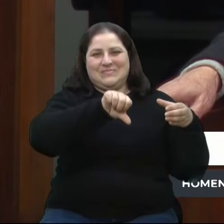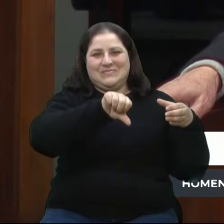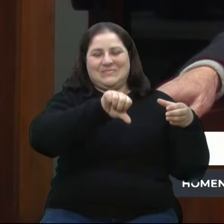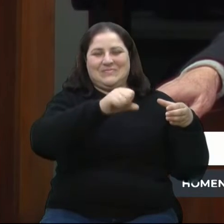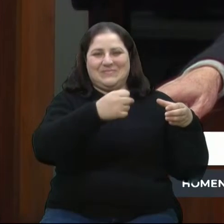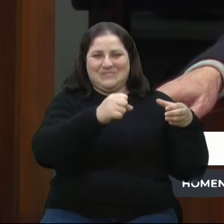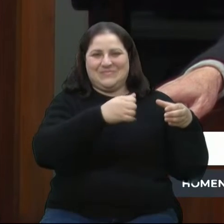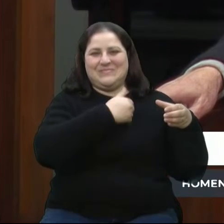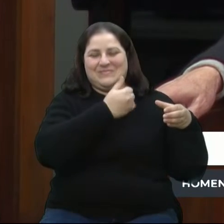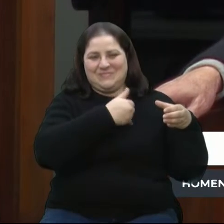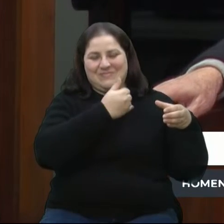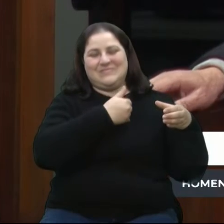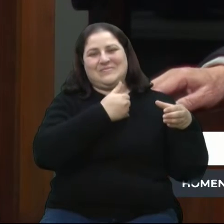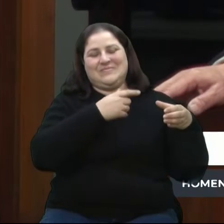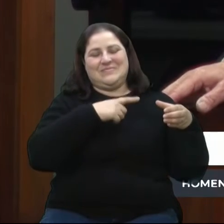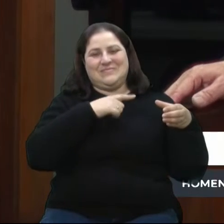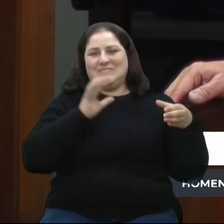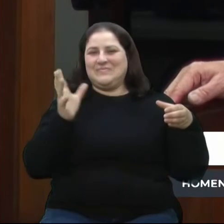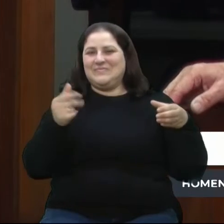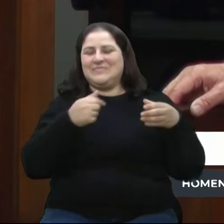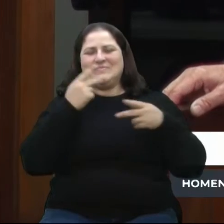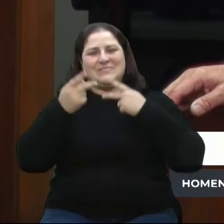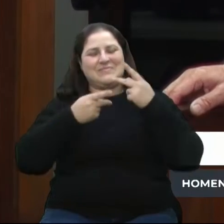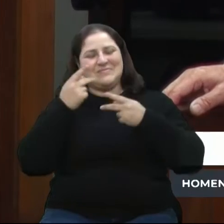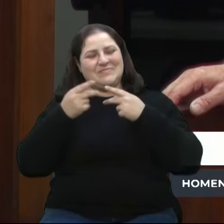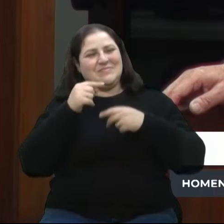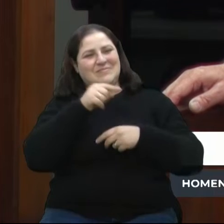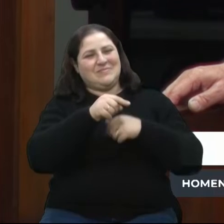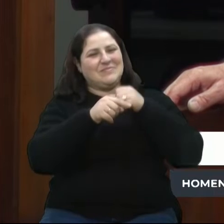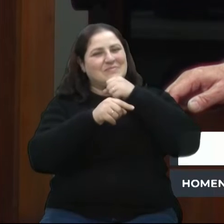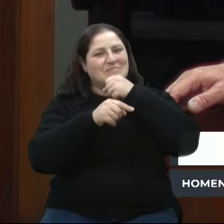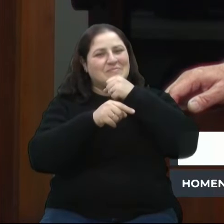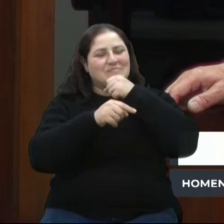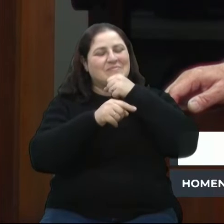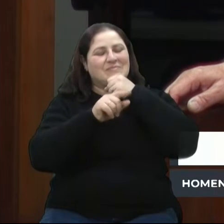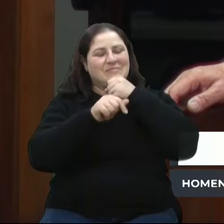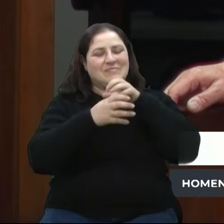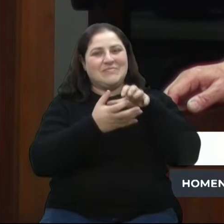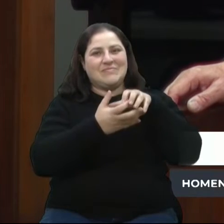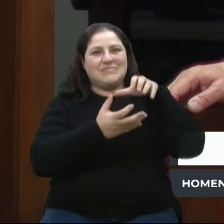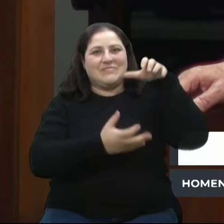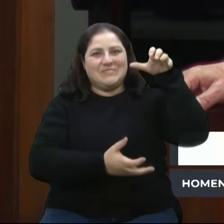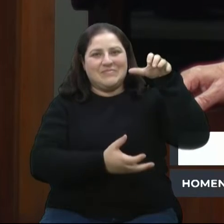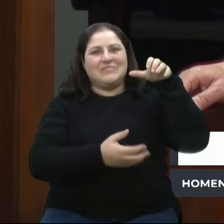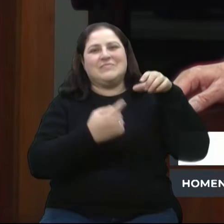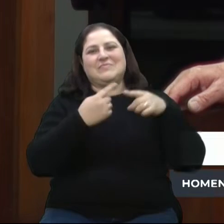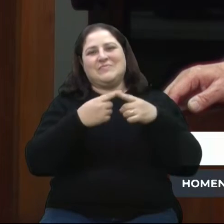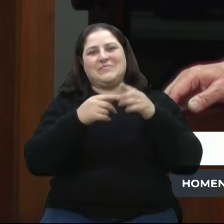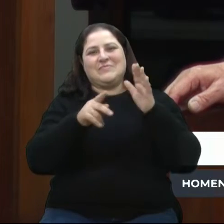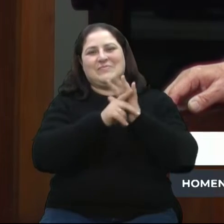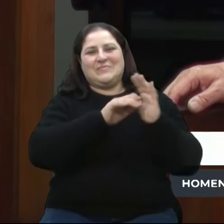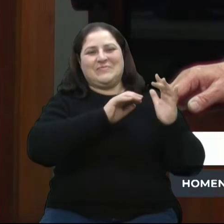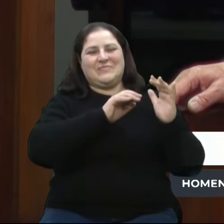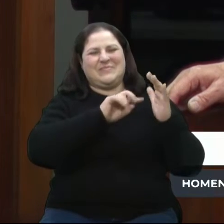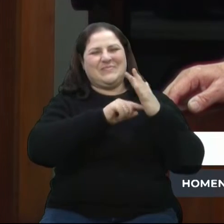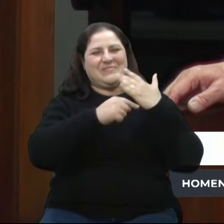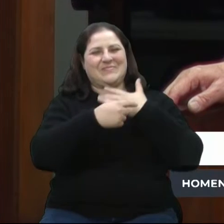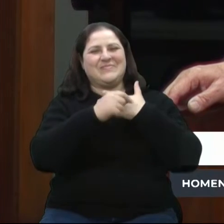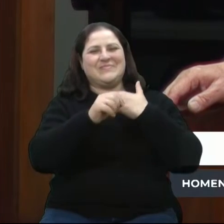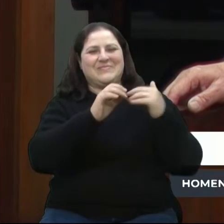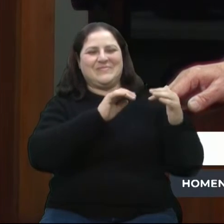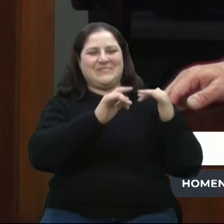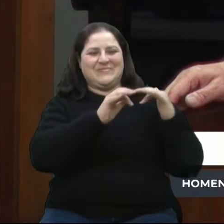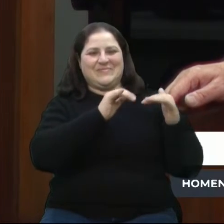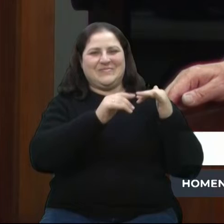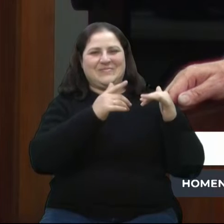muito forte, velhinha, né? Meus avós não viveram tanto, mas a bisavó viveu até os 80 anos.